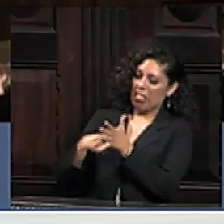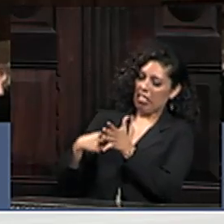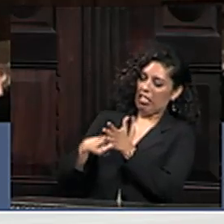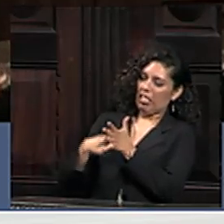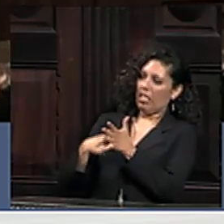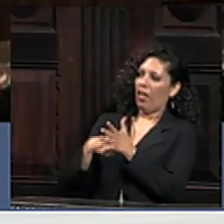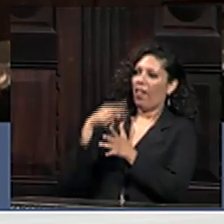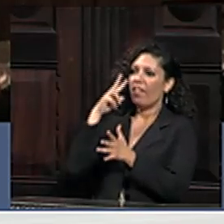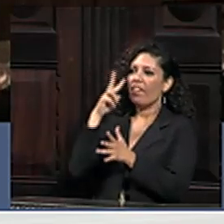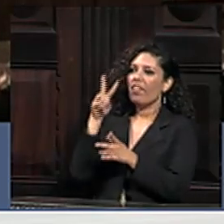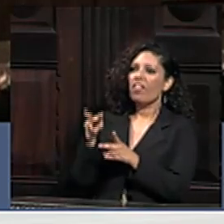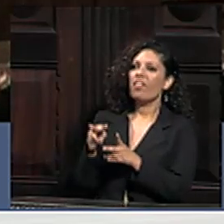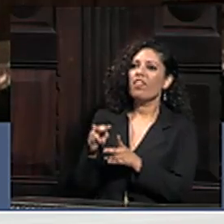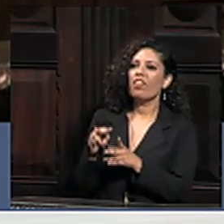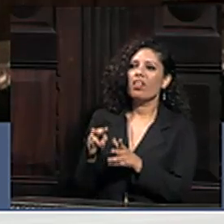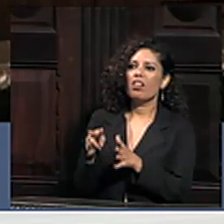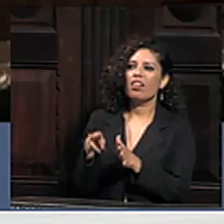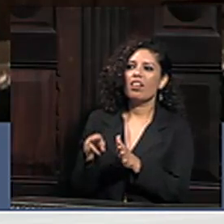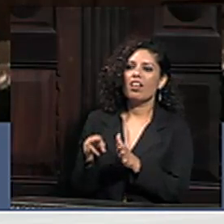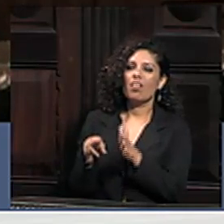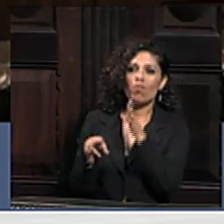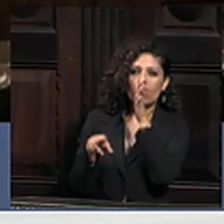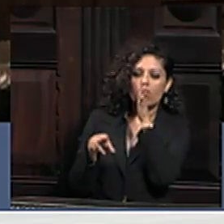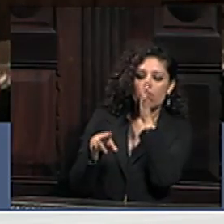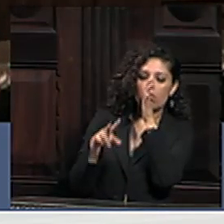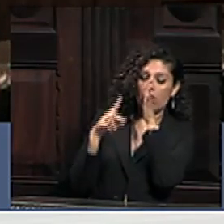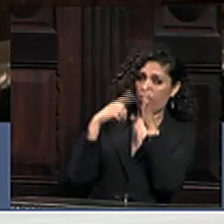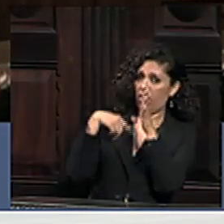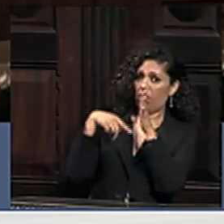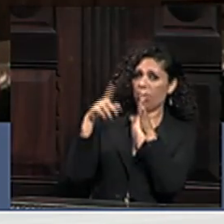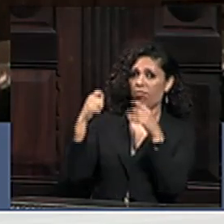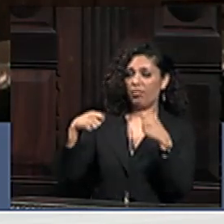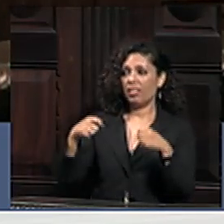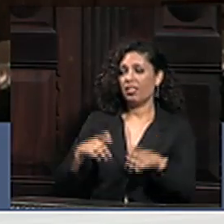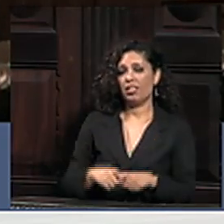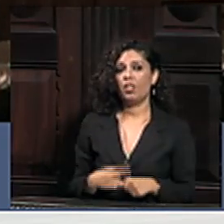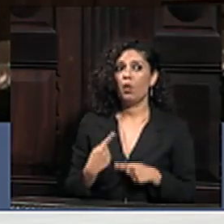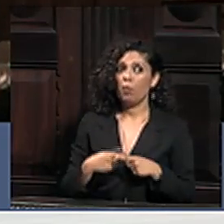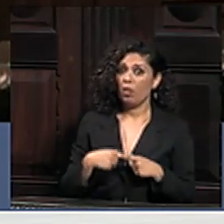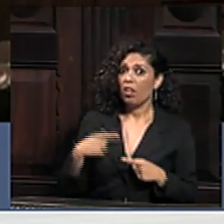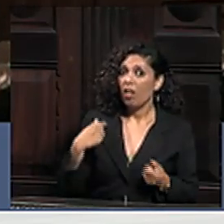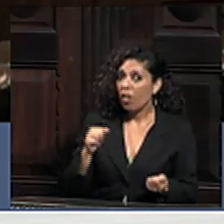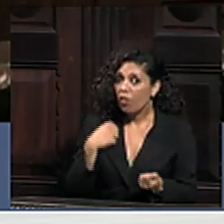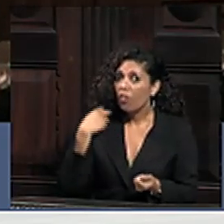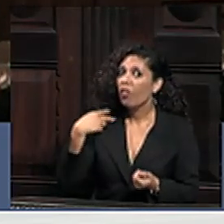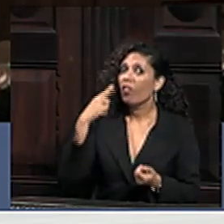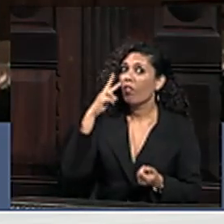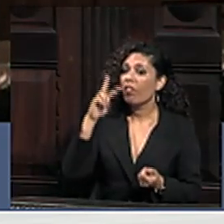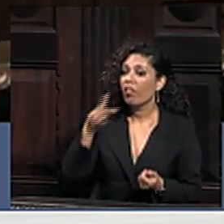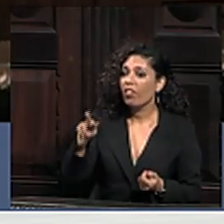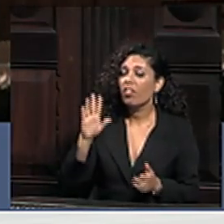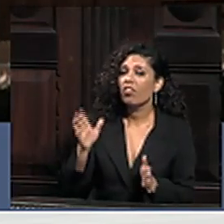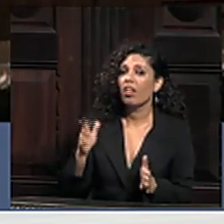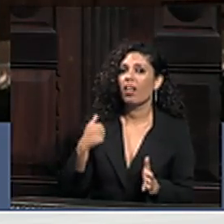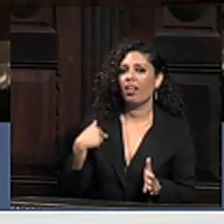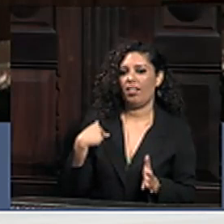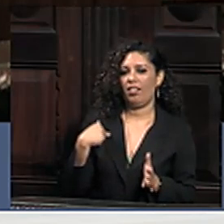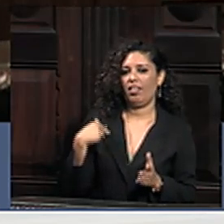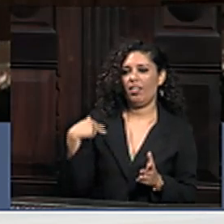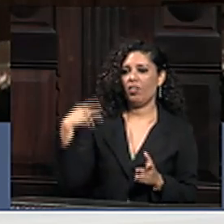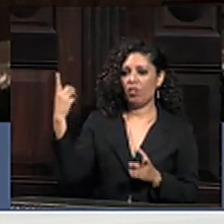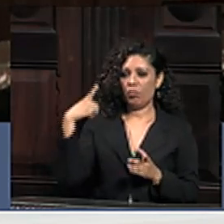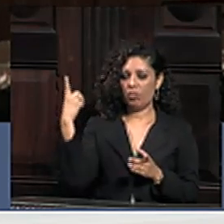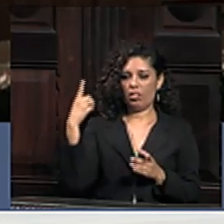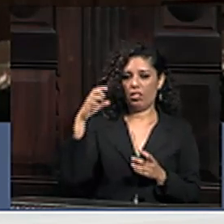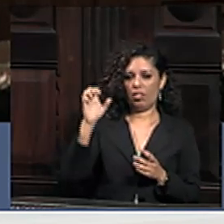preventivos, porque deputado Paulo Ramos, deputado Eliomar e eu, que já passamos muito dos 50